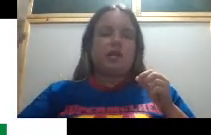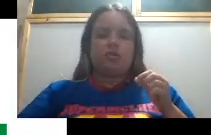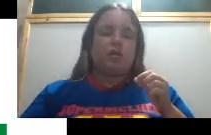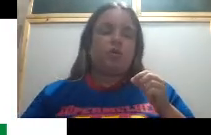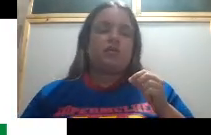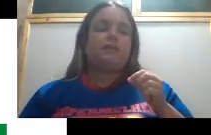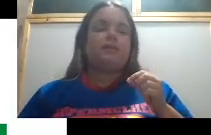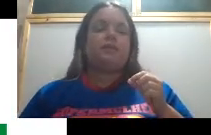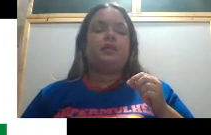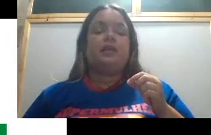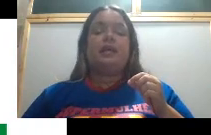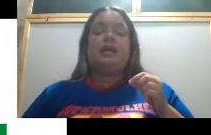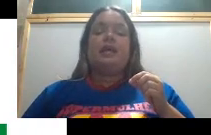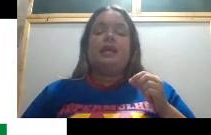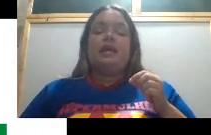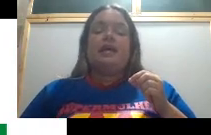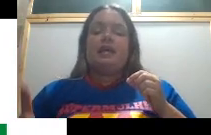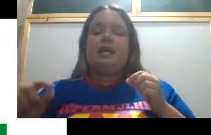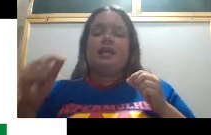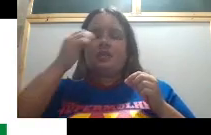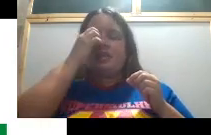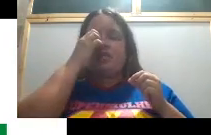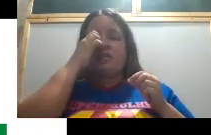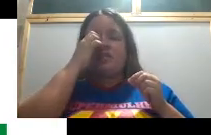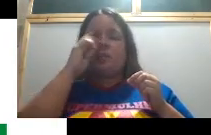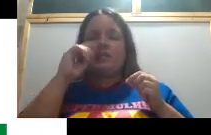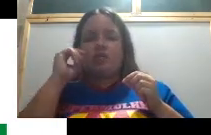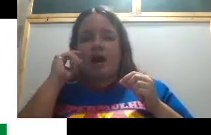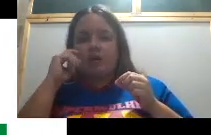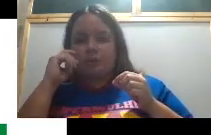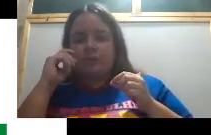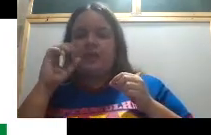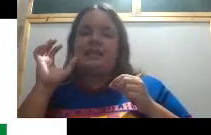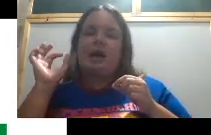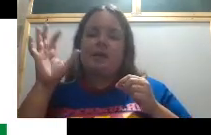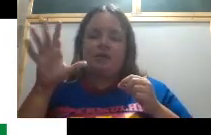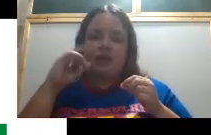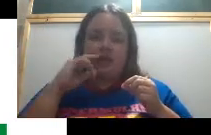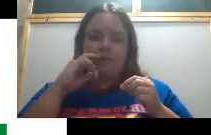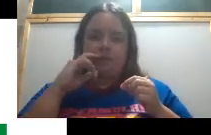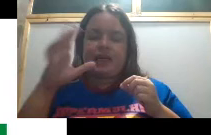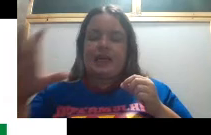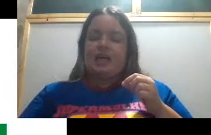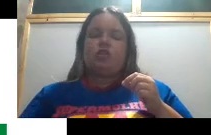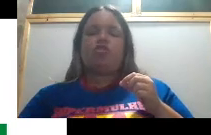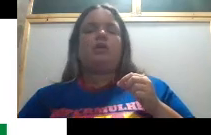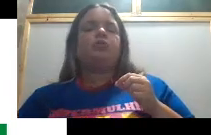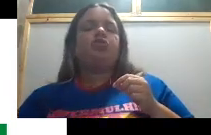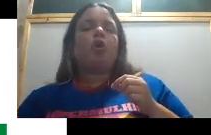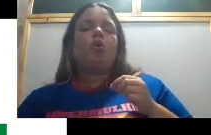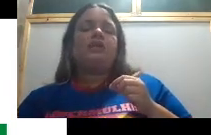de estrelas a mesma coisa Ah e não sei se vocês observarão na bandeira